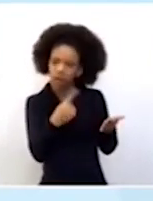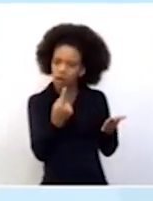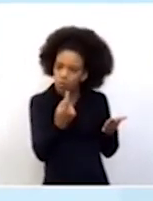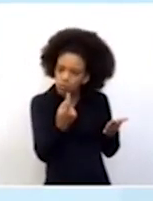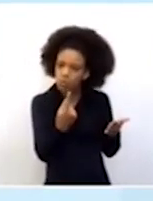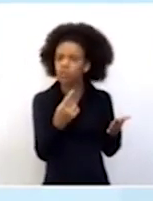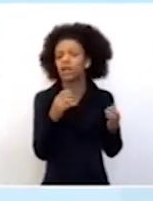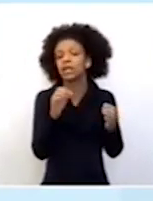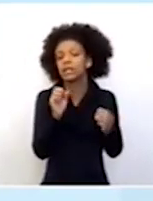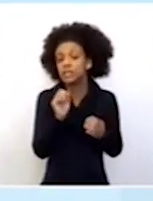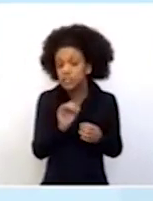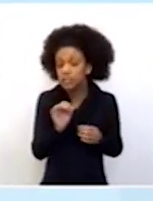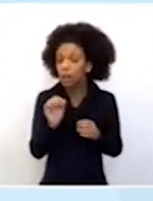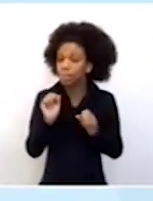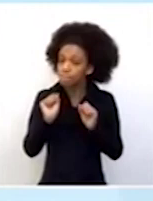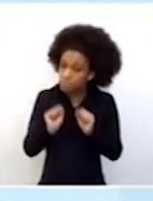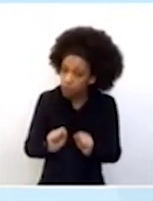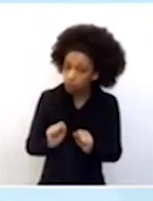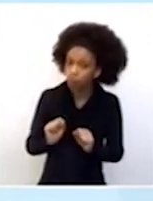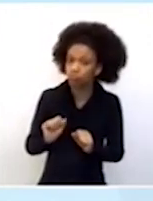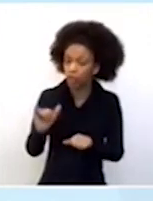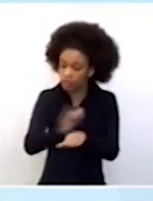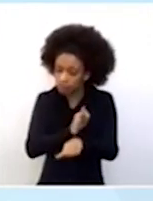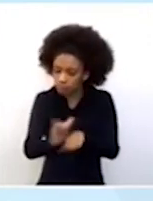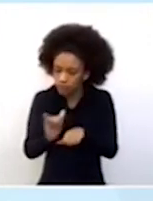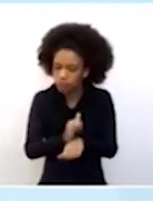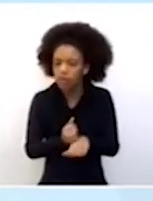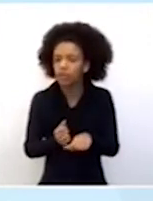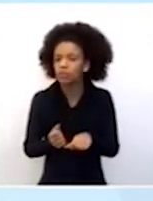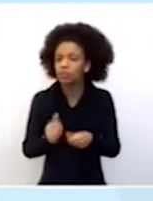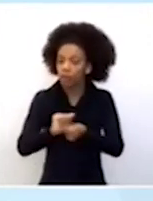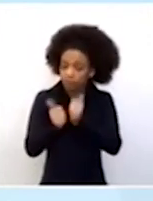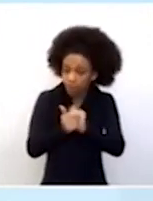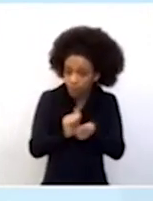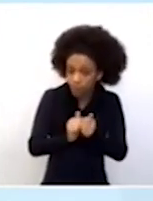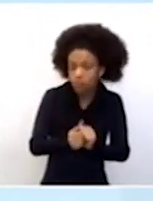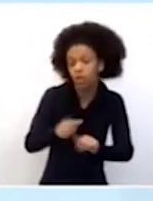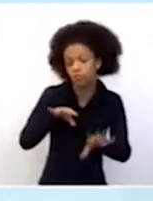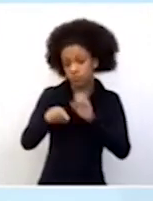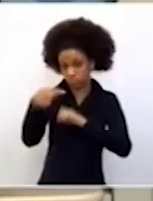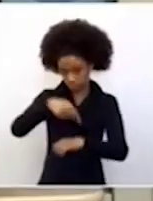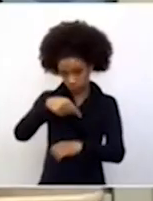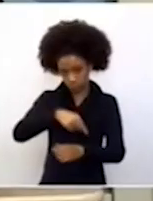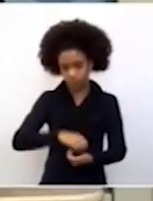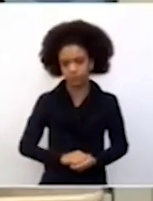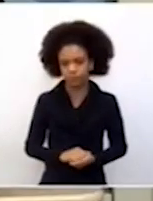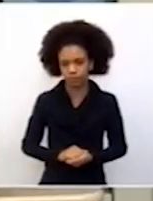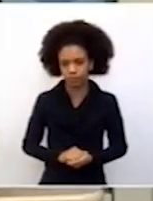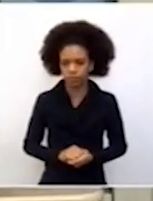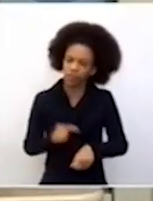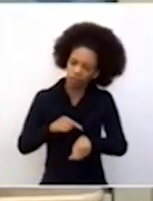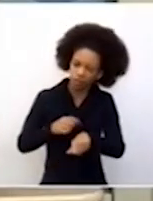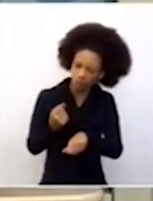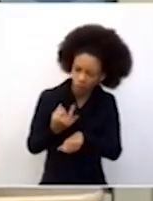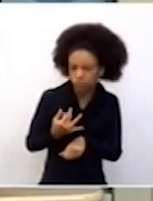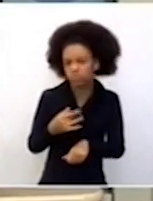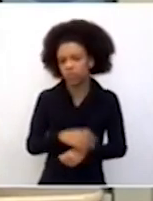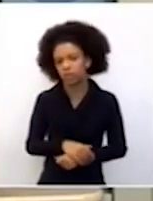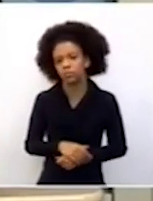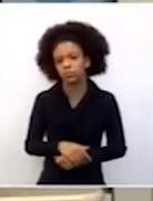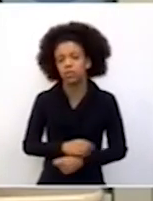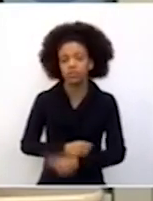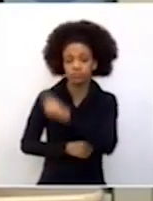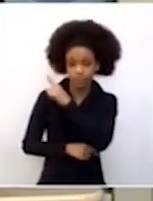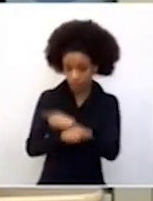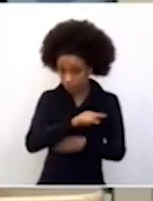compartilhar possíveis alterações ou acréscimos inspirados nessa TPC. Tá? Nós vamos deixando alguns